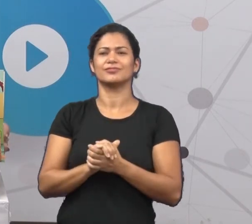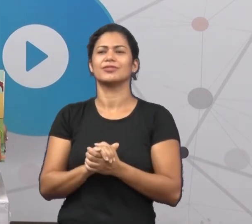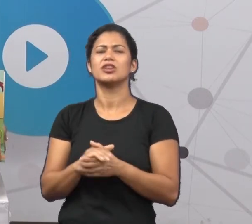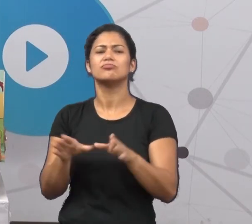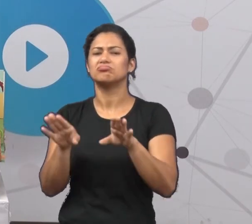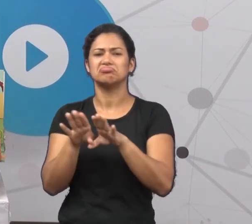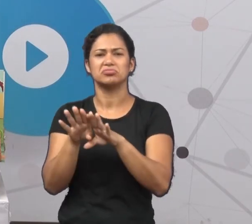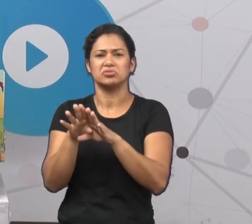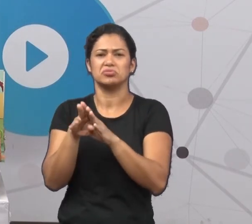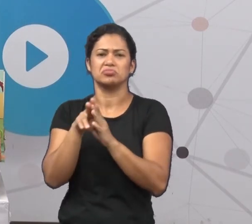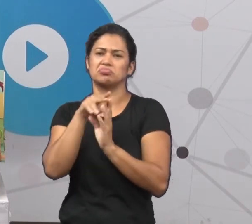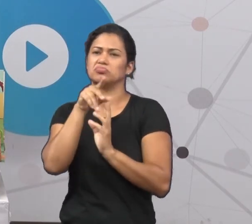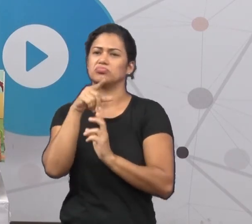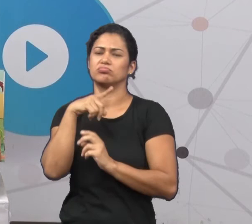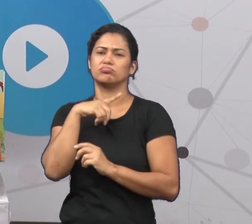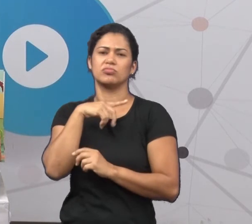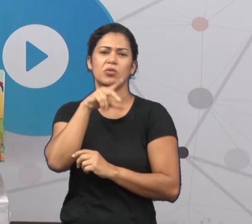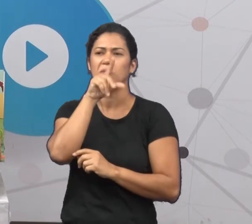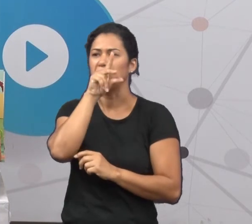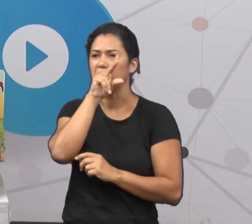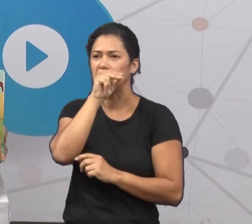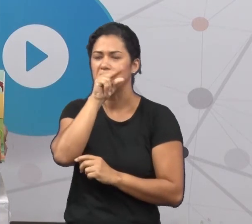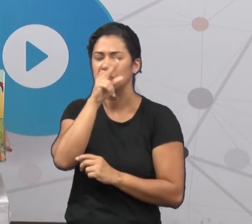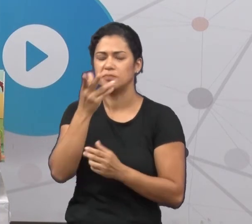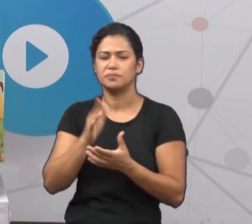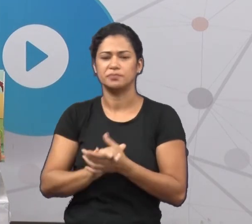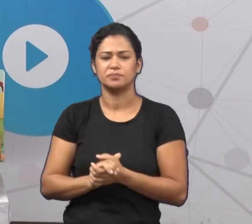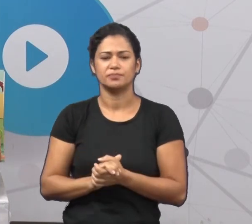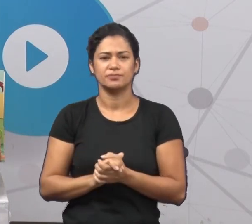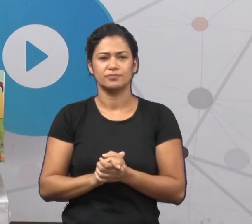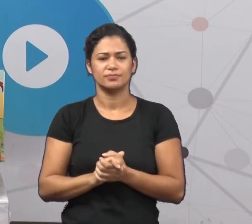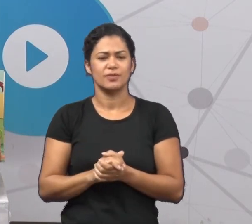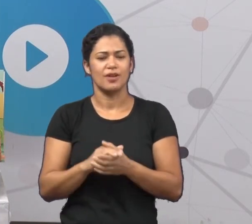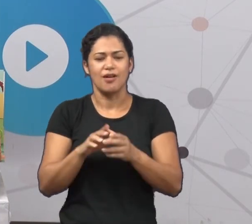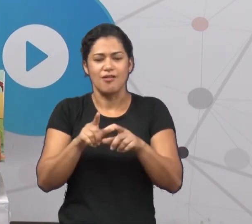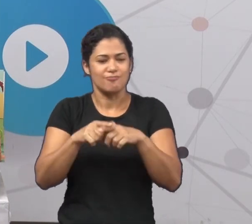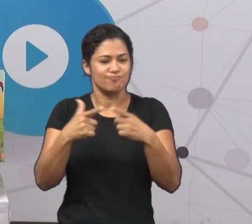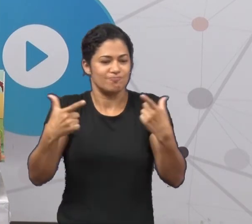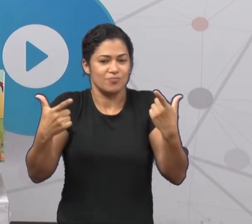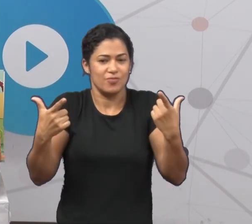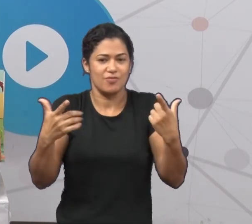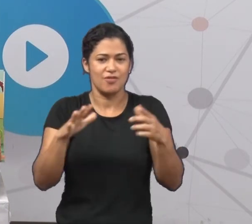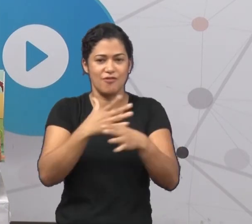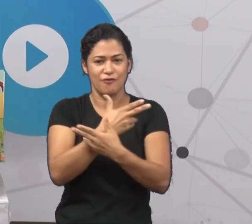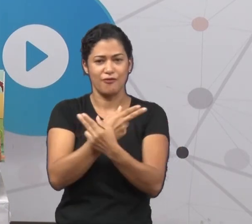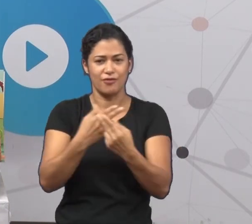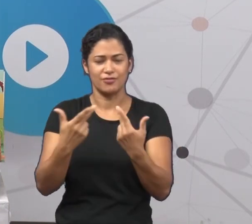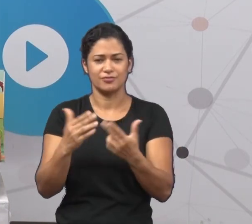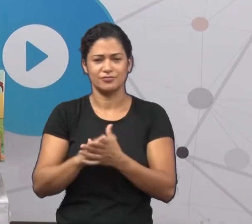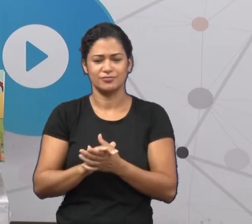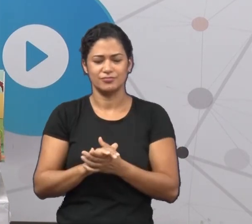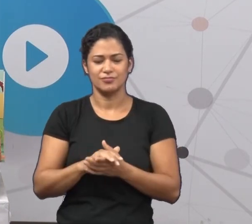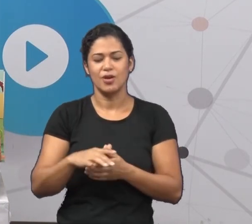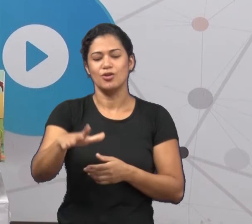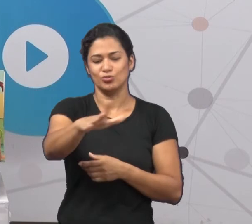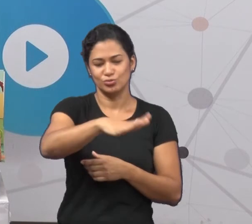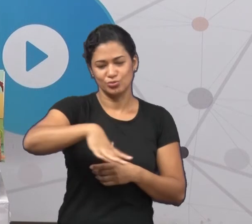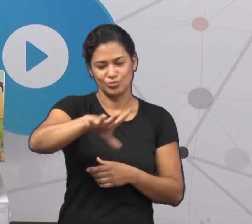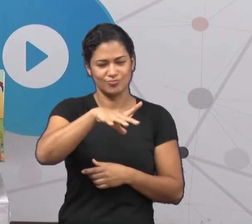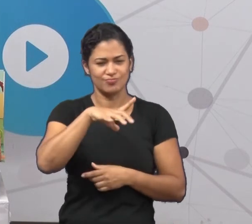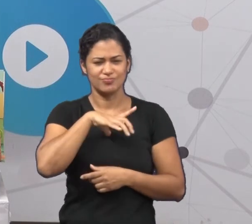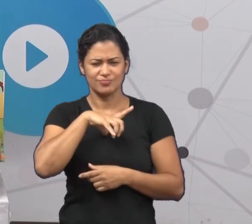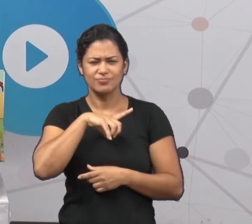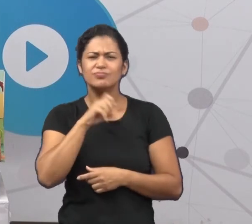criam marrecos, enfim. Elas têm uma criação bem grande. Na zona urbana também tem criação de